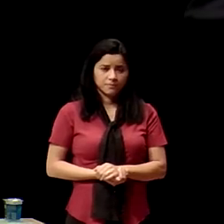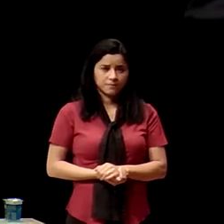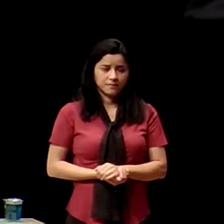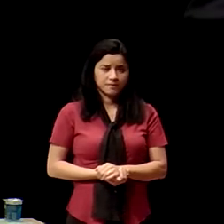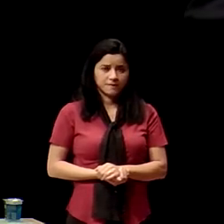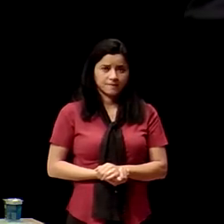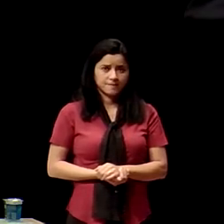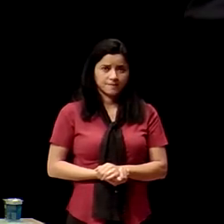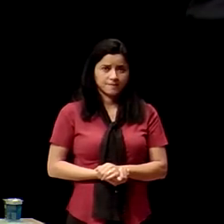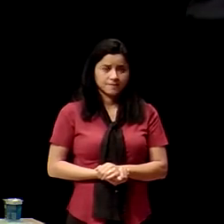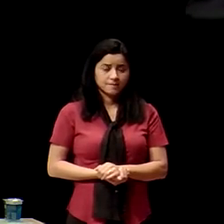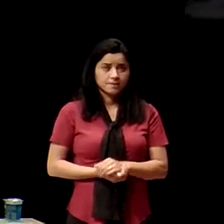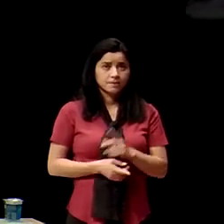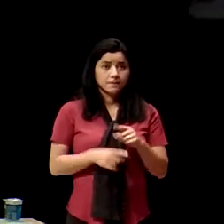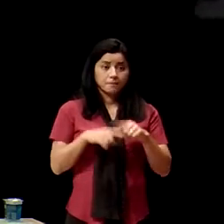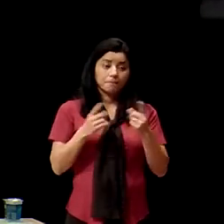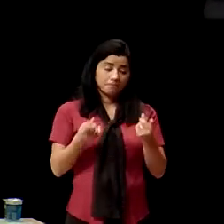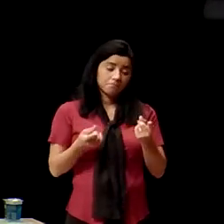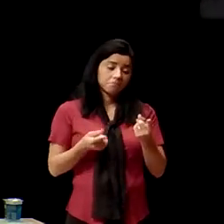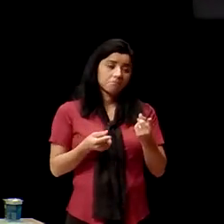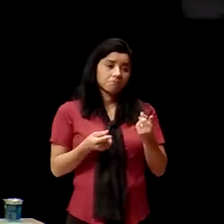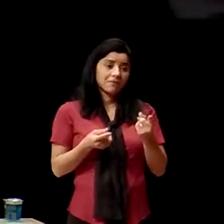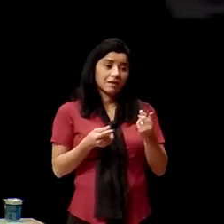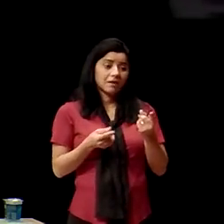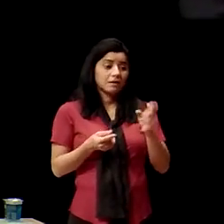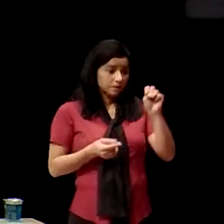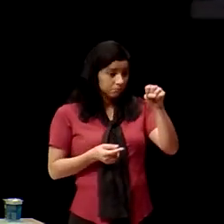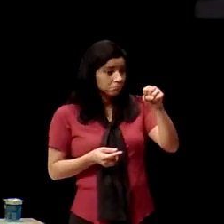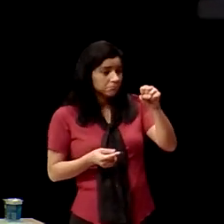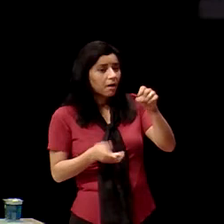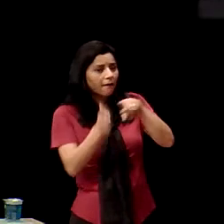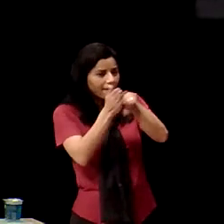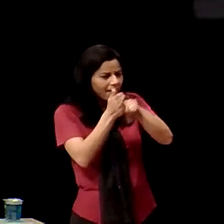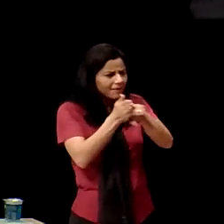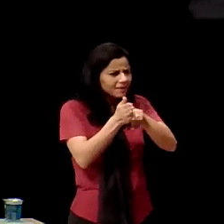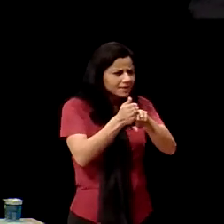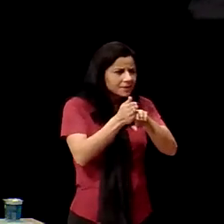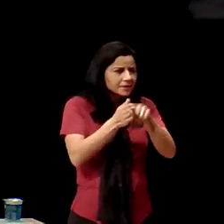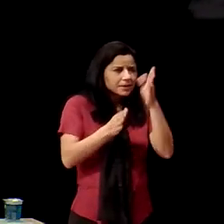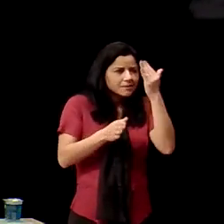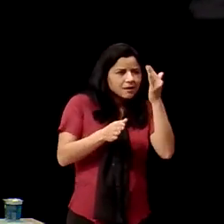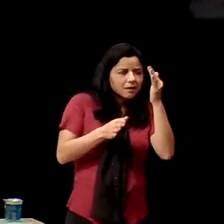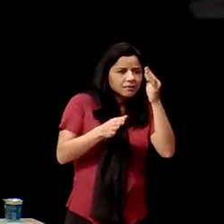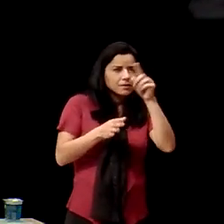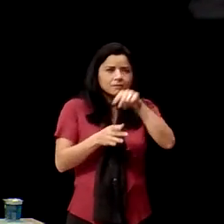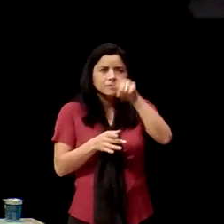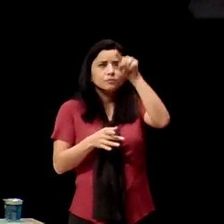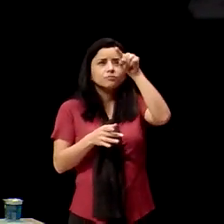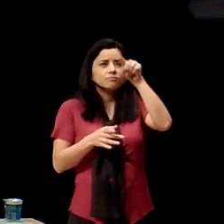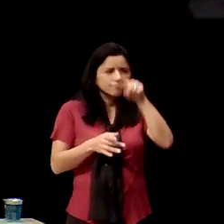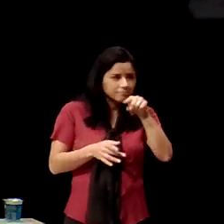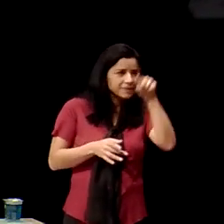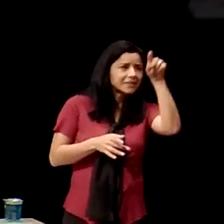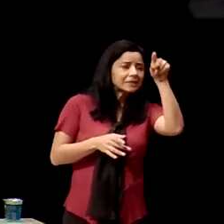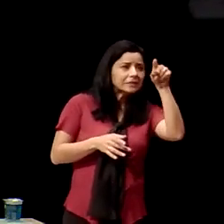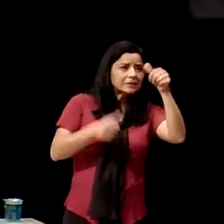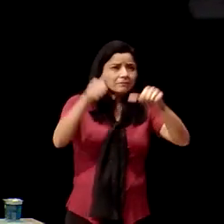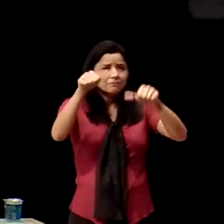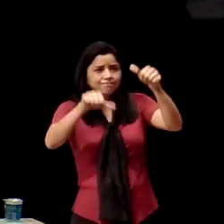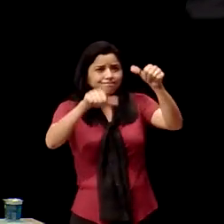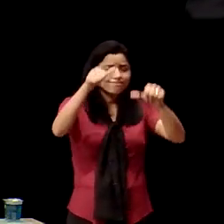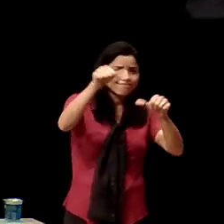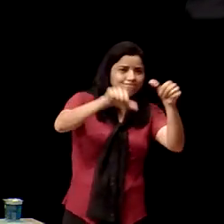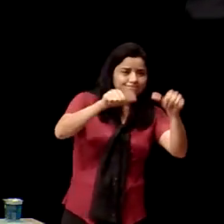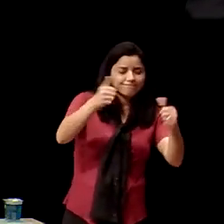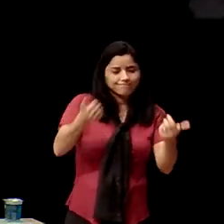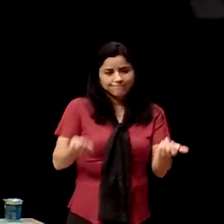both positions. Mas sim, as pesquisas elas podem medir, né, escalonar os prós e contras. And